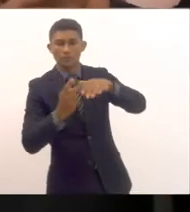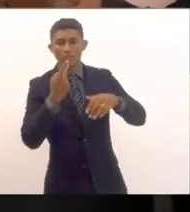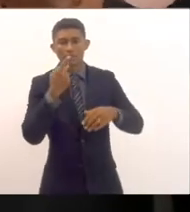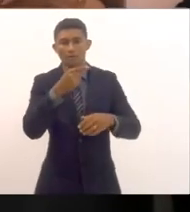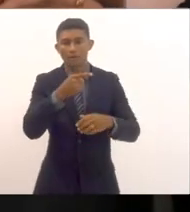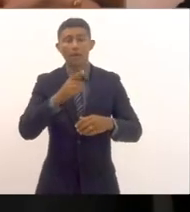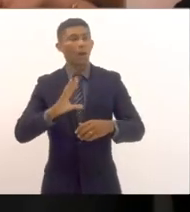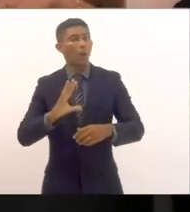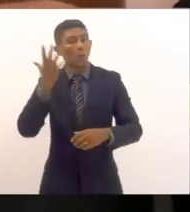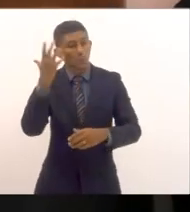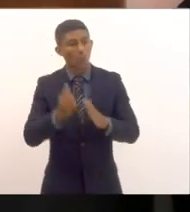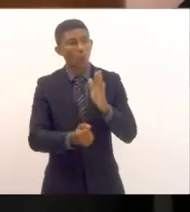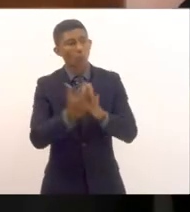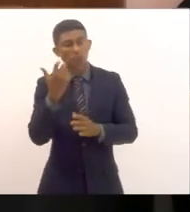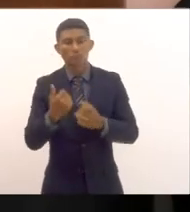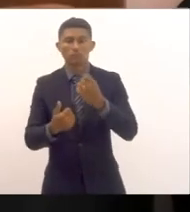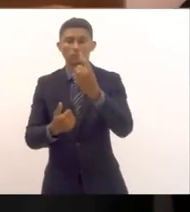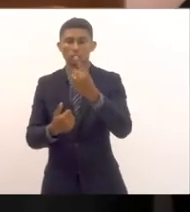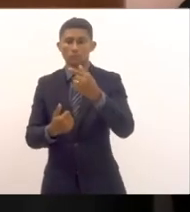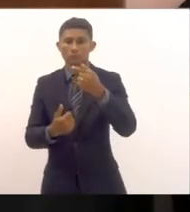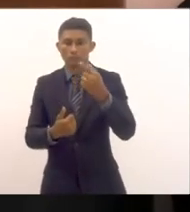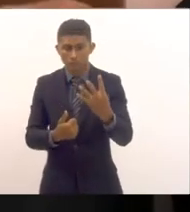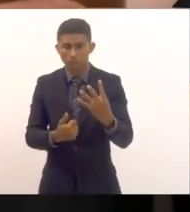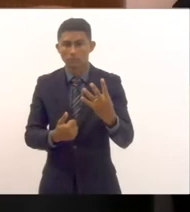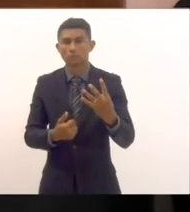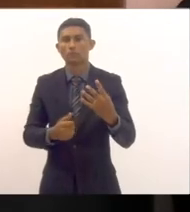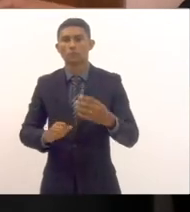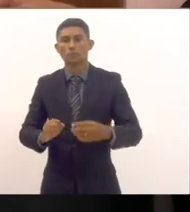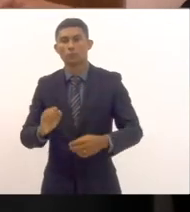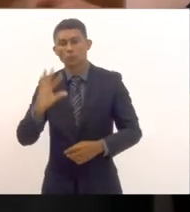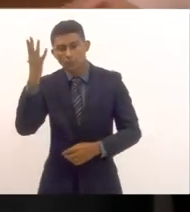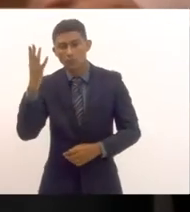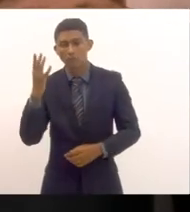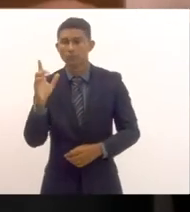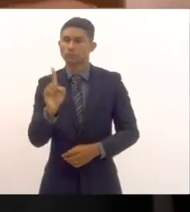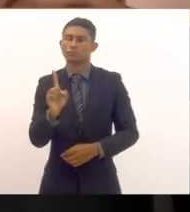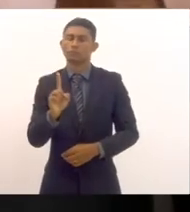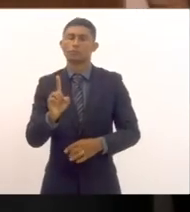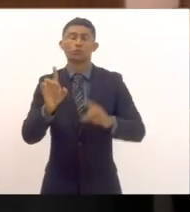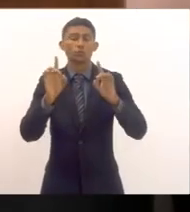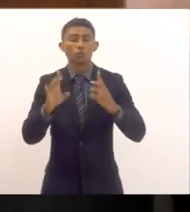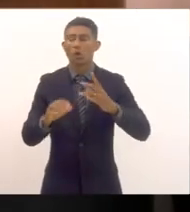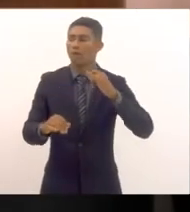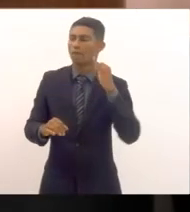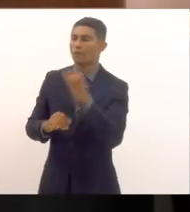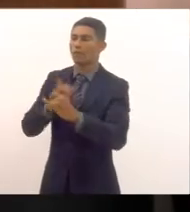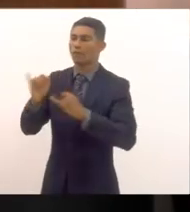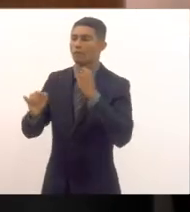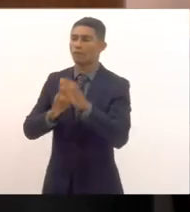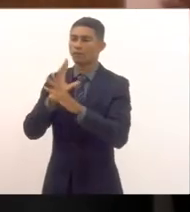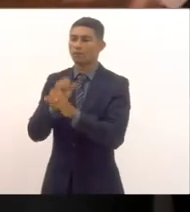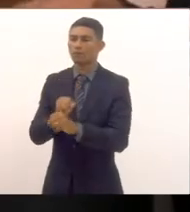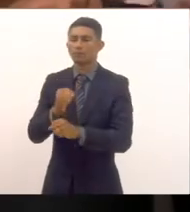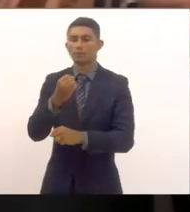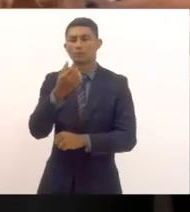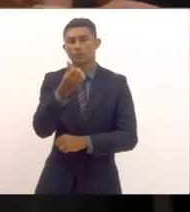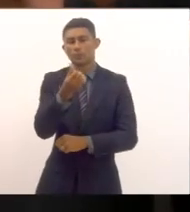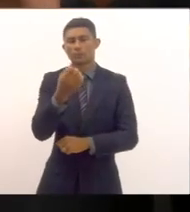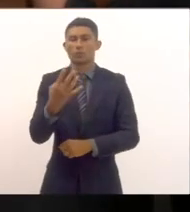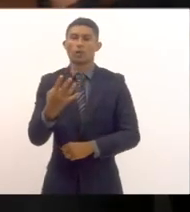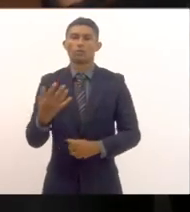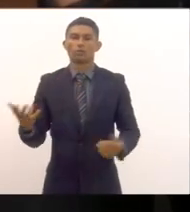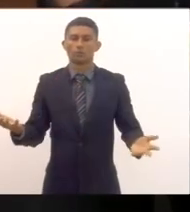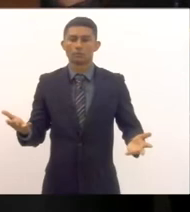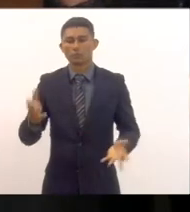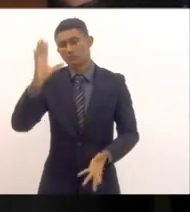ocorrências de subtração de fração não tem é só que a 104 registros eu tenho na verdade uma